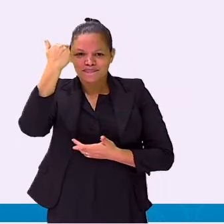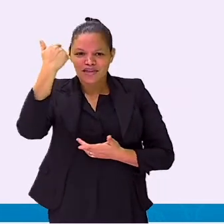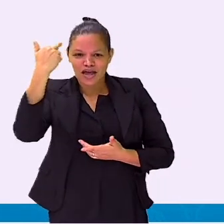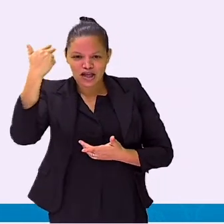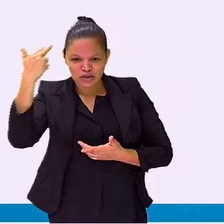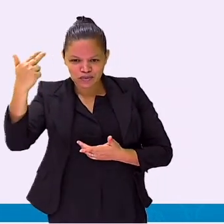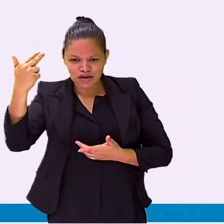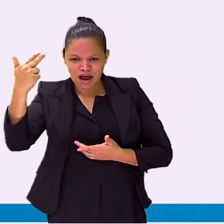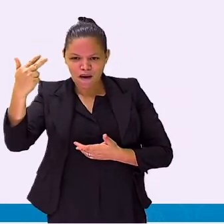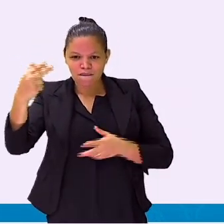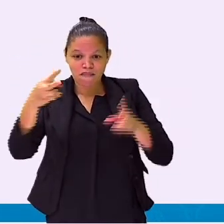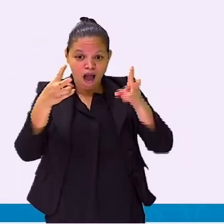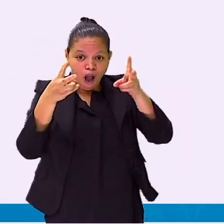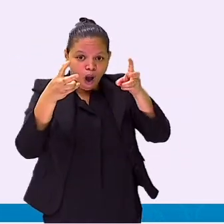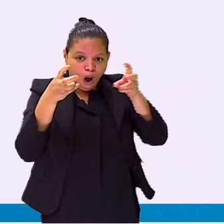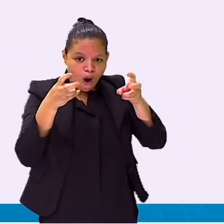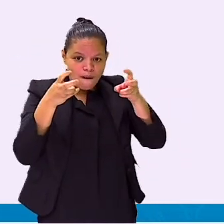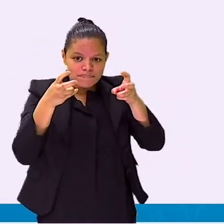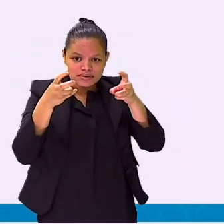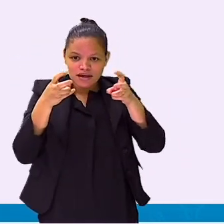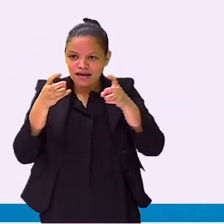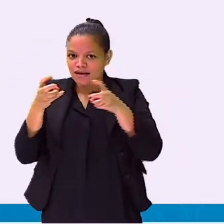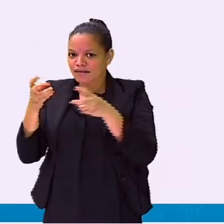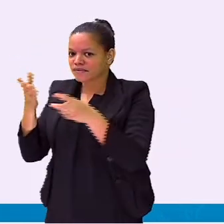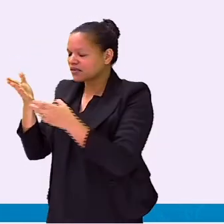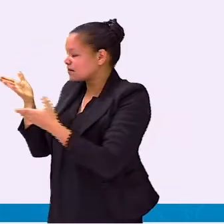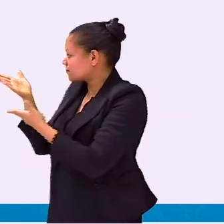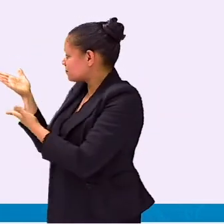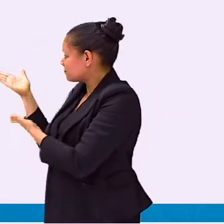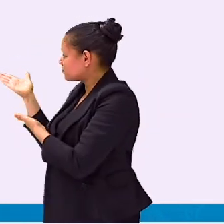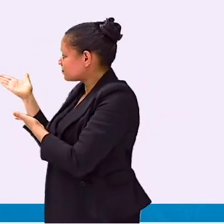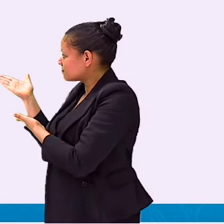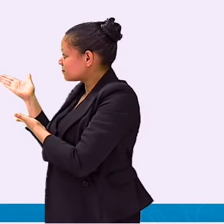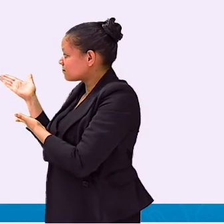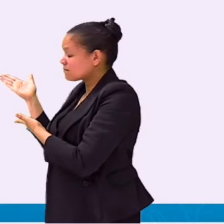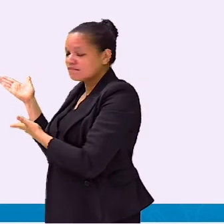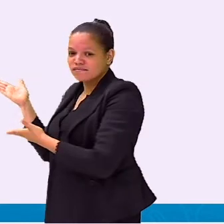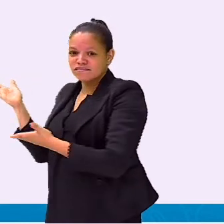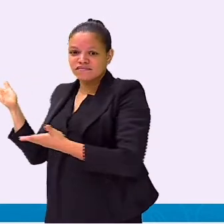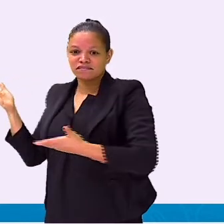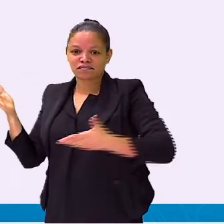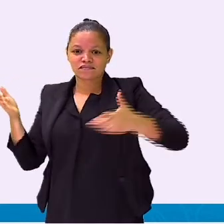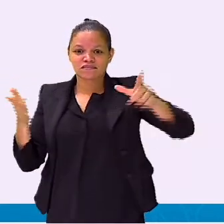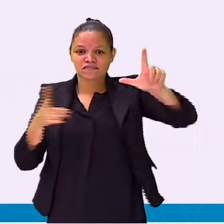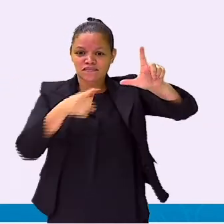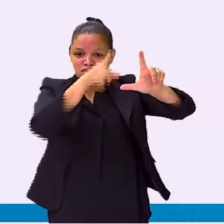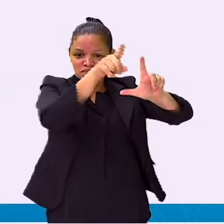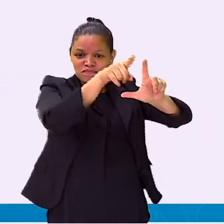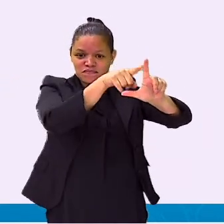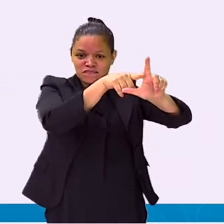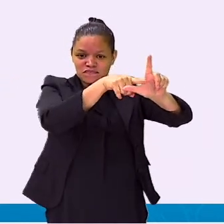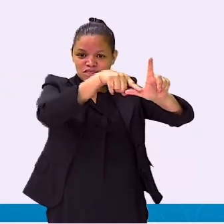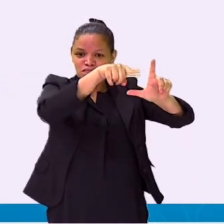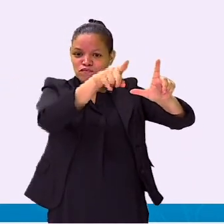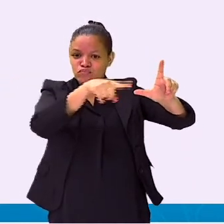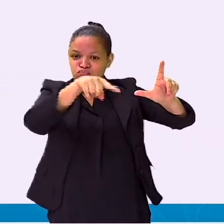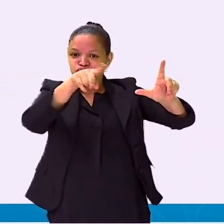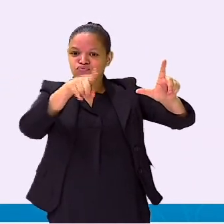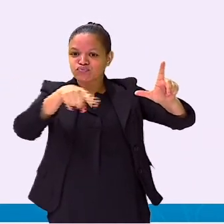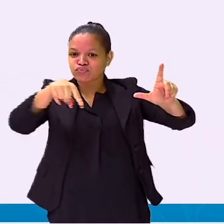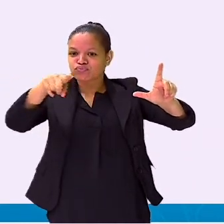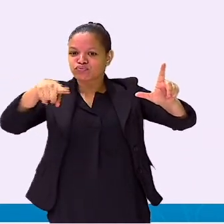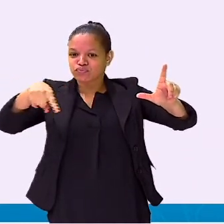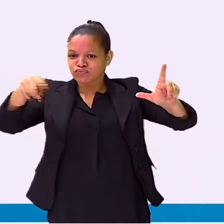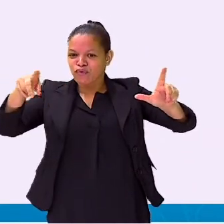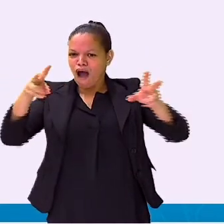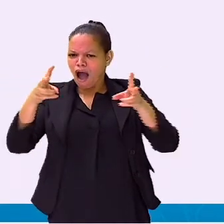aqui representado pelas barrinhas as famílias e vamos começar aqui lá de baixo da maior, por essa aqui. Nós temos